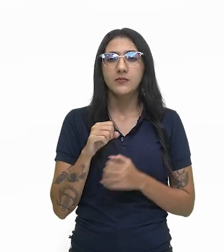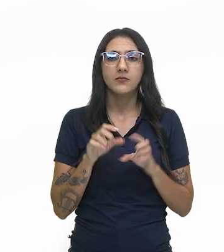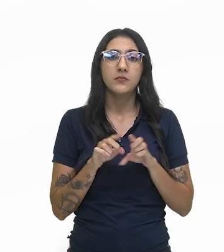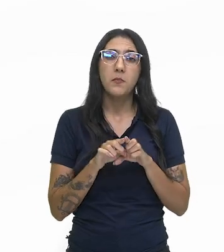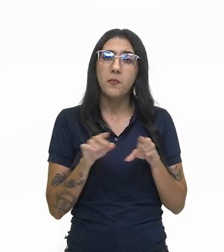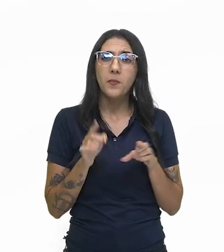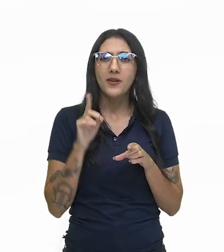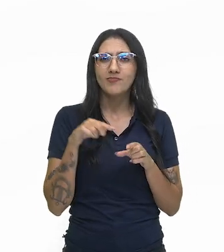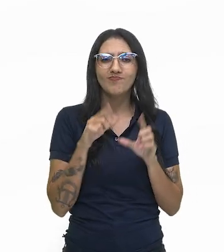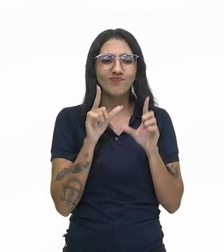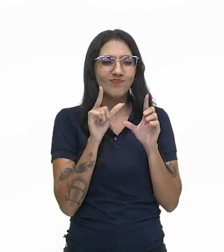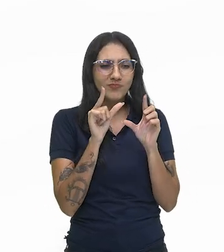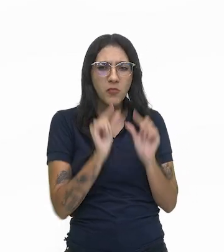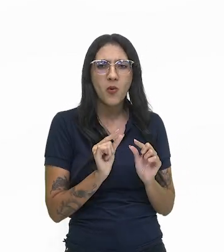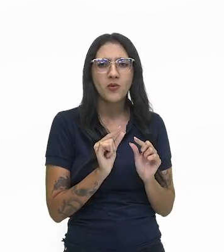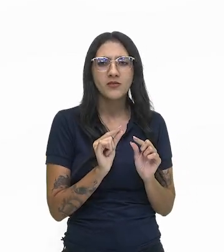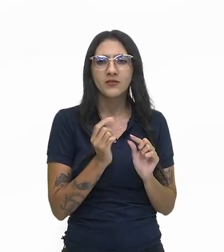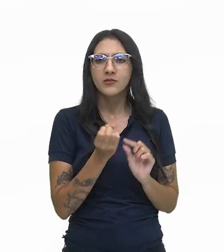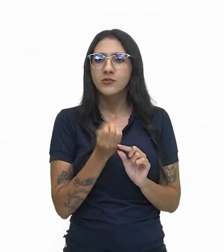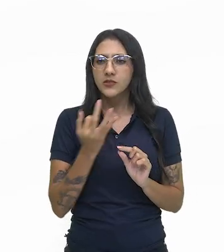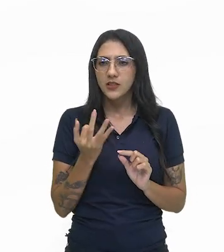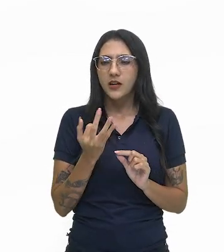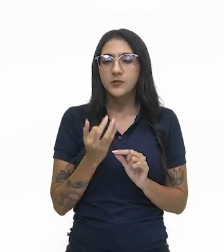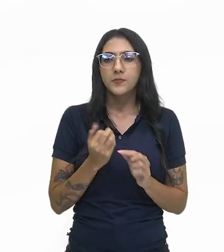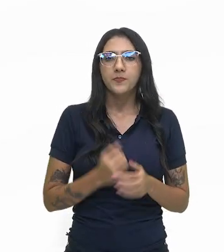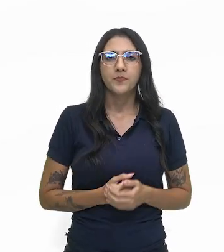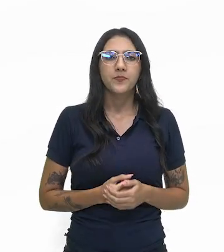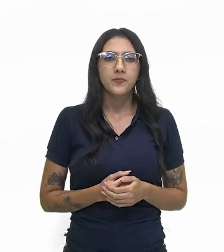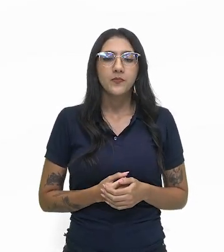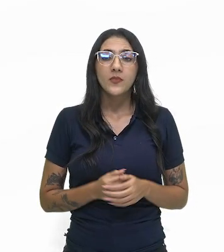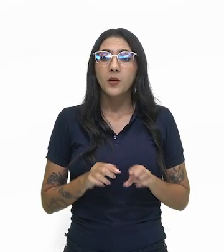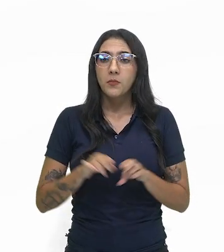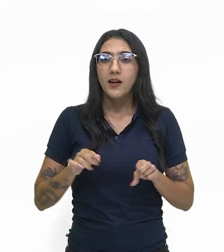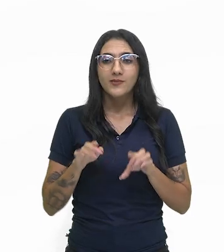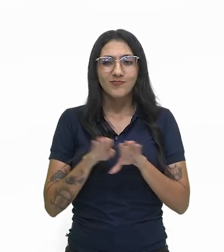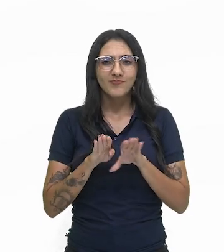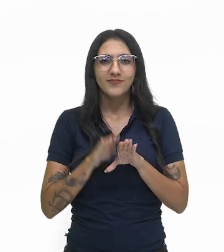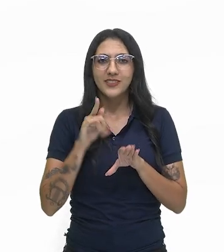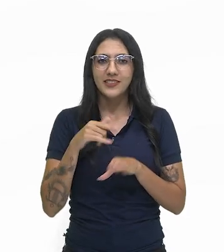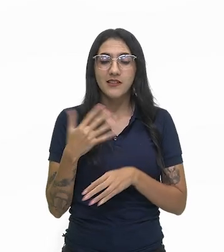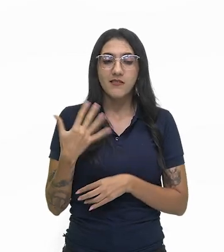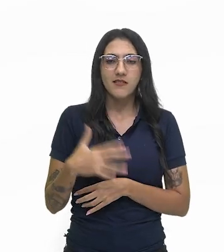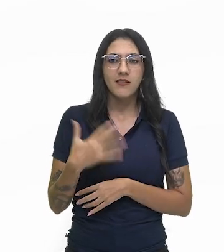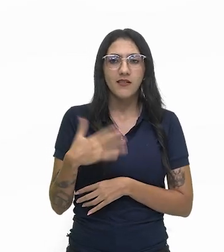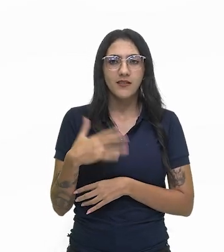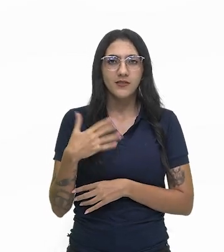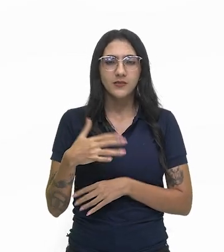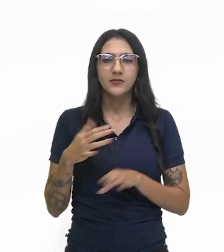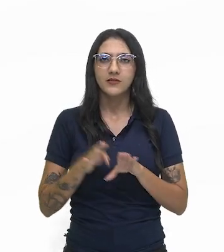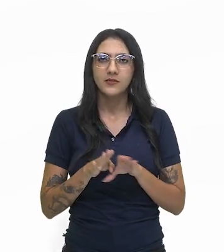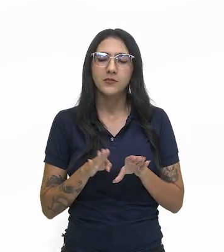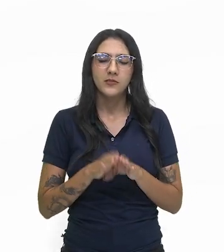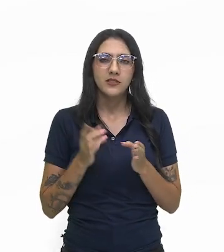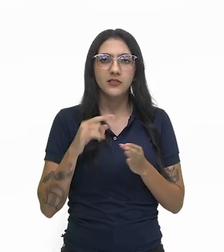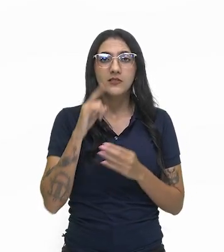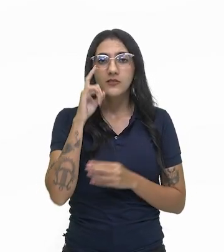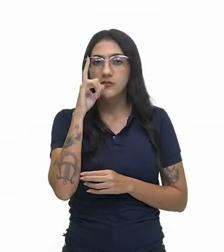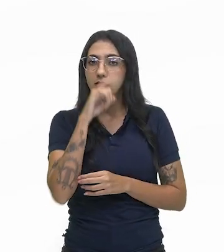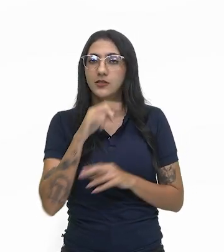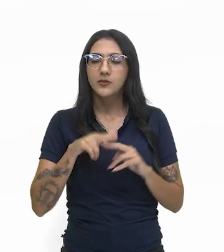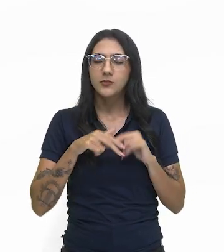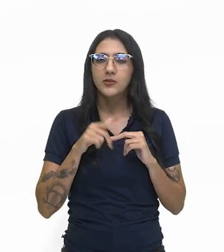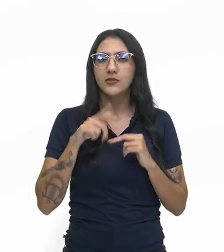em pequena concentração, mas como é difícil, eles são caros, é importante reciclar,